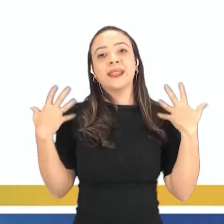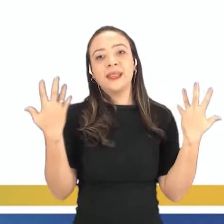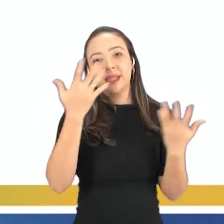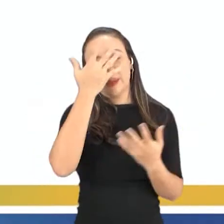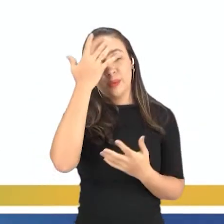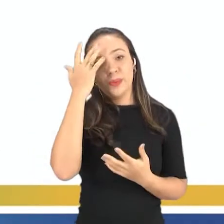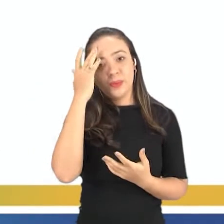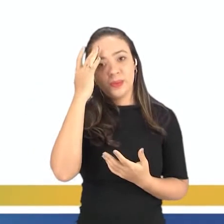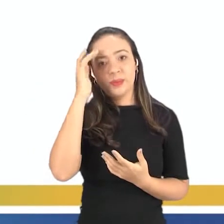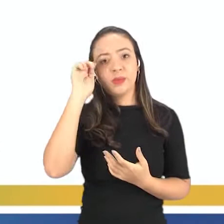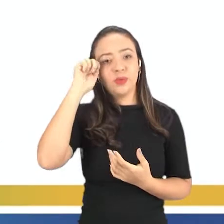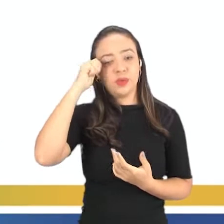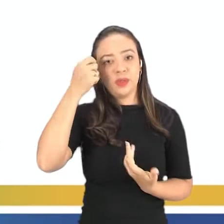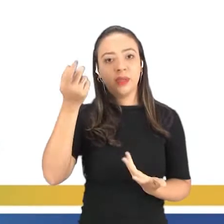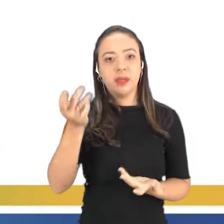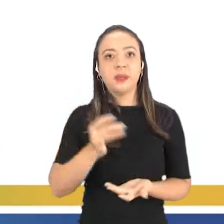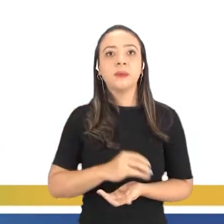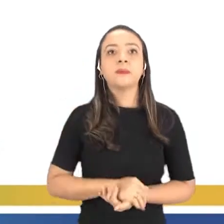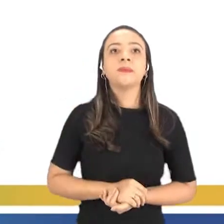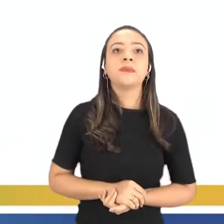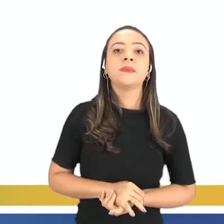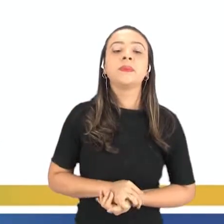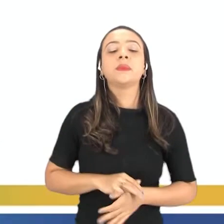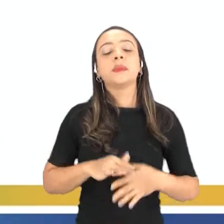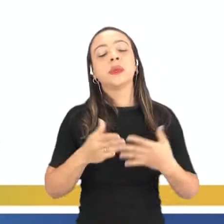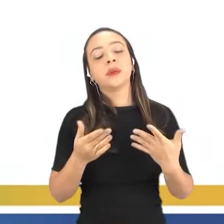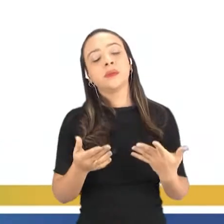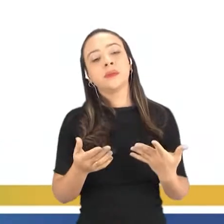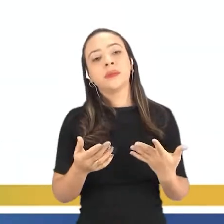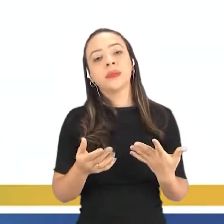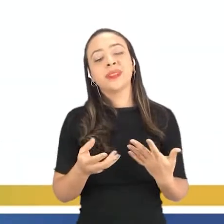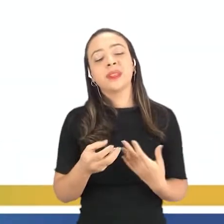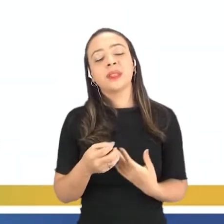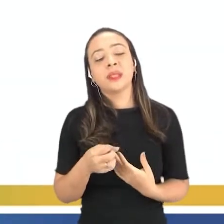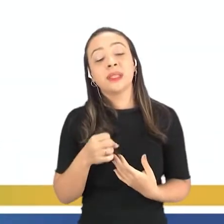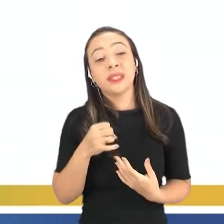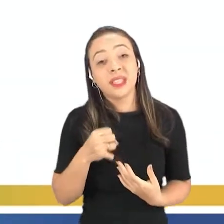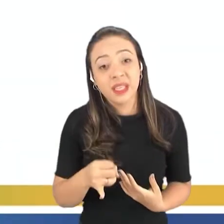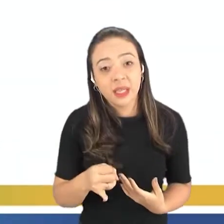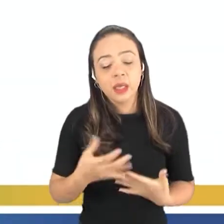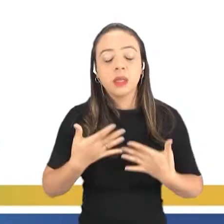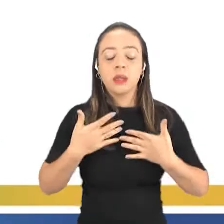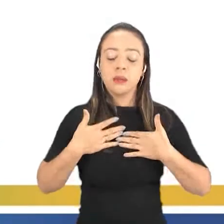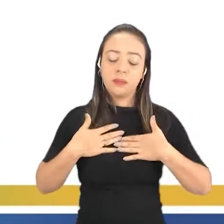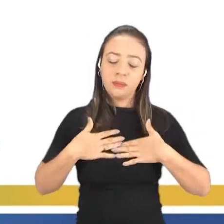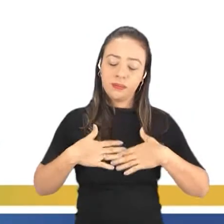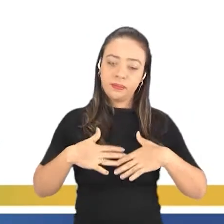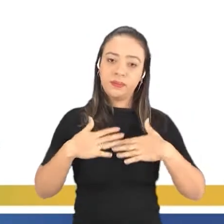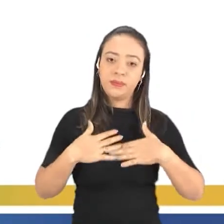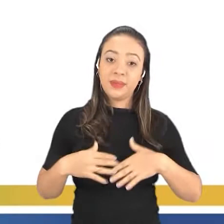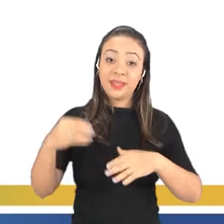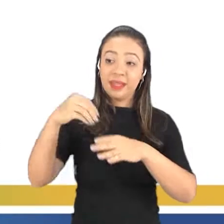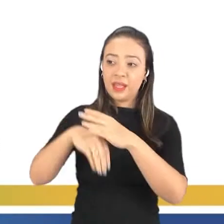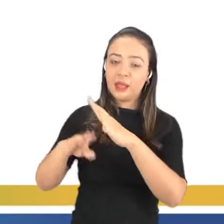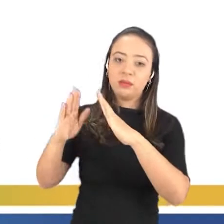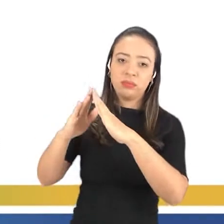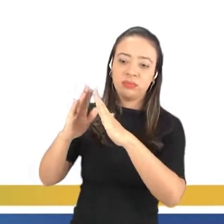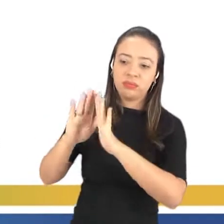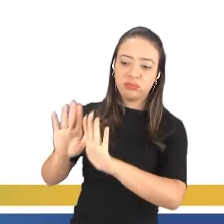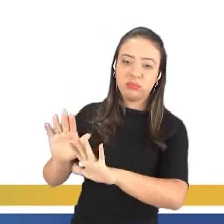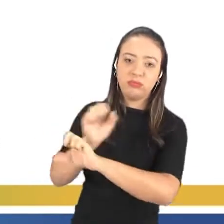dos sofrimentos em que viviam. Nas raras horas de folga à noite nas senzalas, cantavam